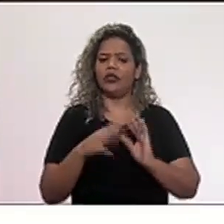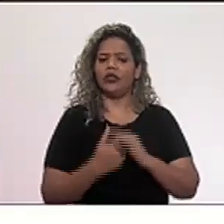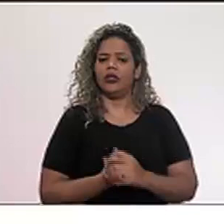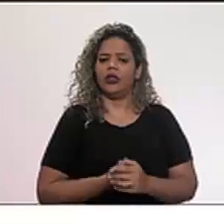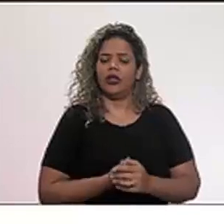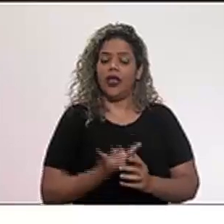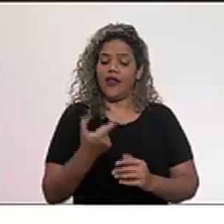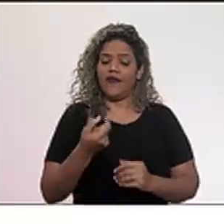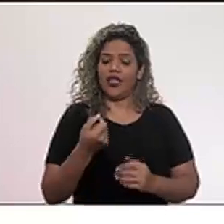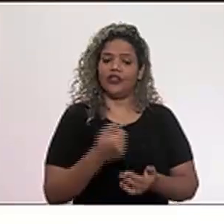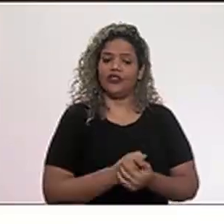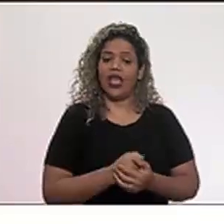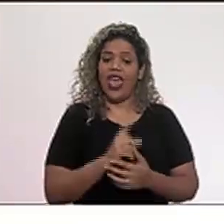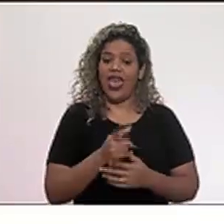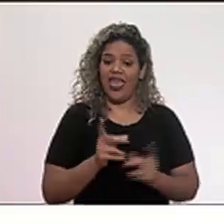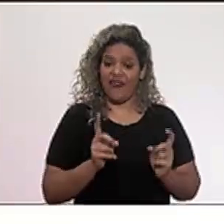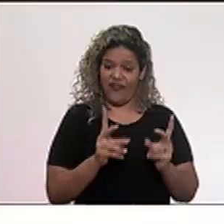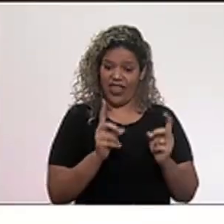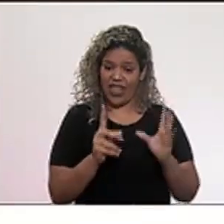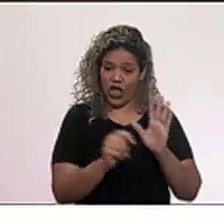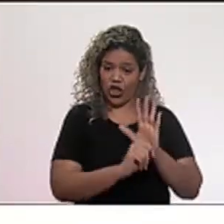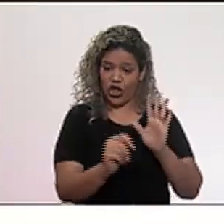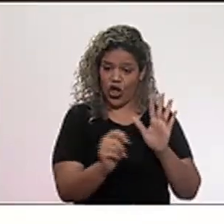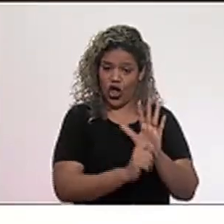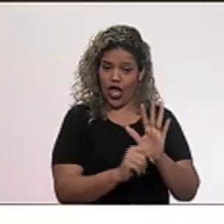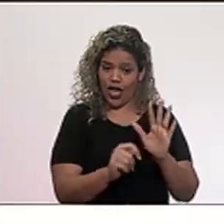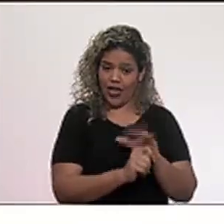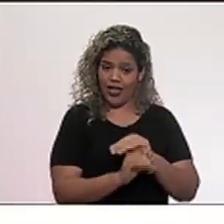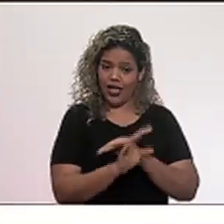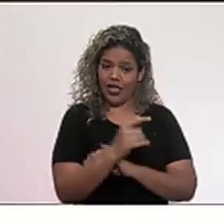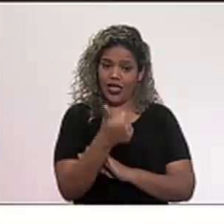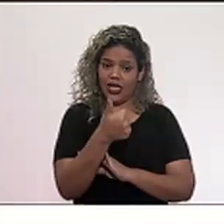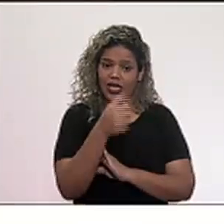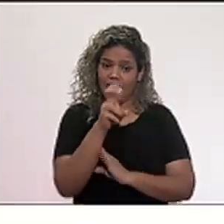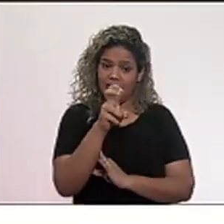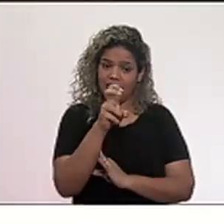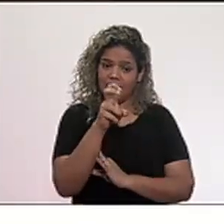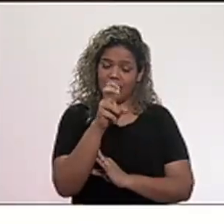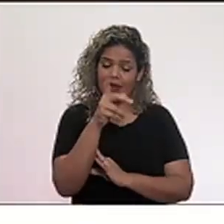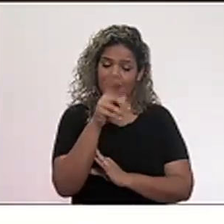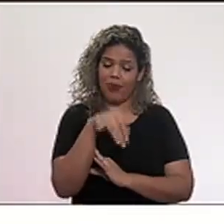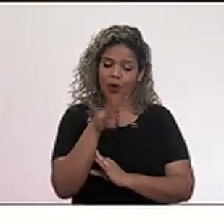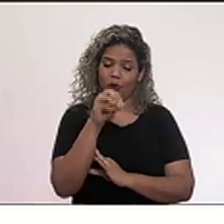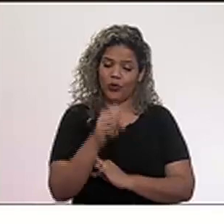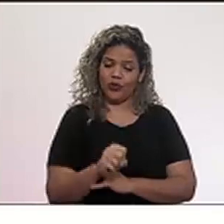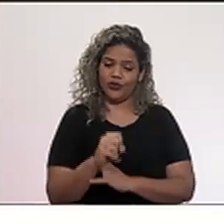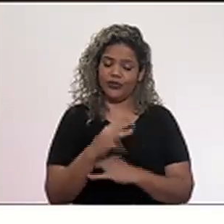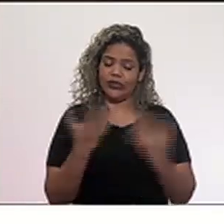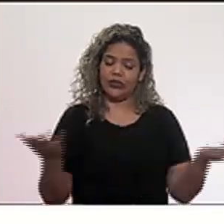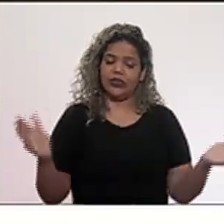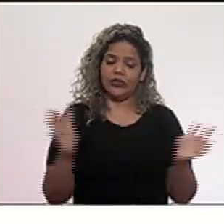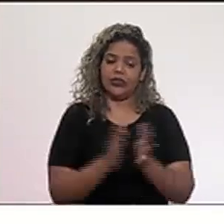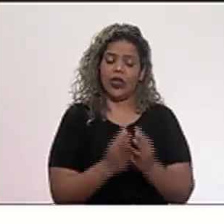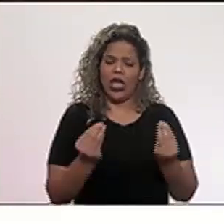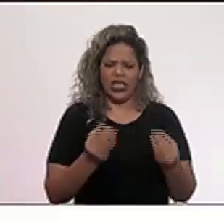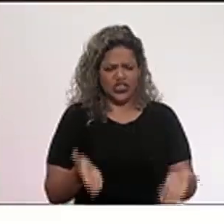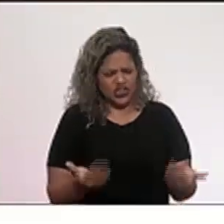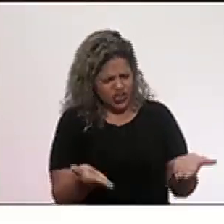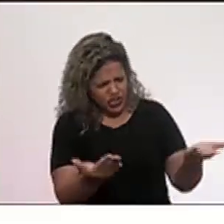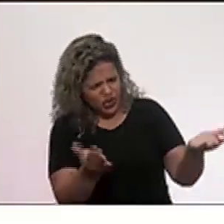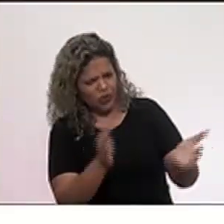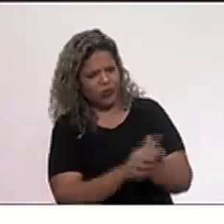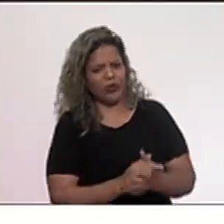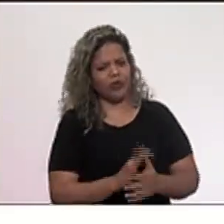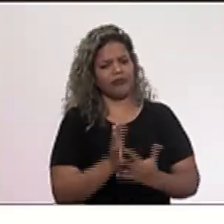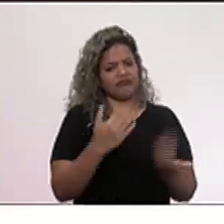pasmem, tráfico de drogas apenas 15 pontos. Um verdadeiro estímulo